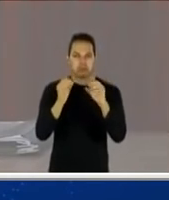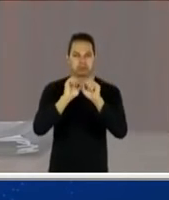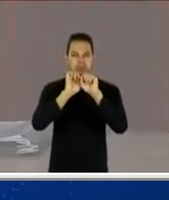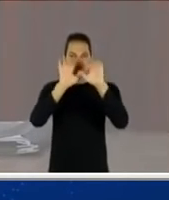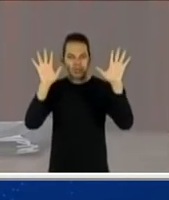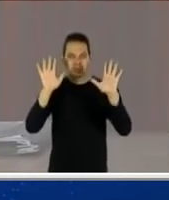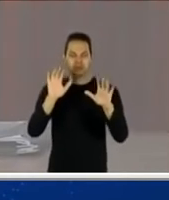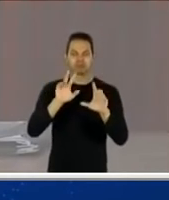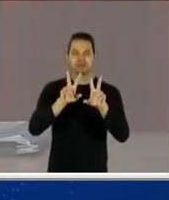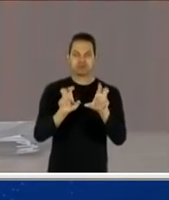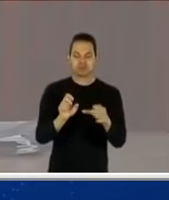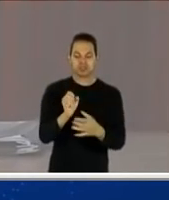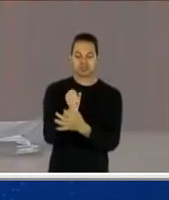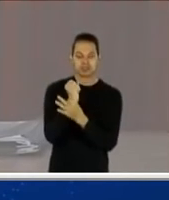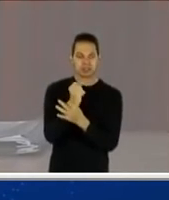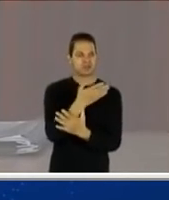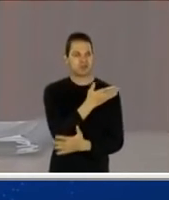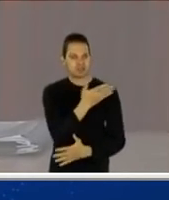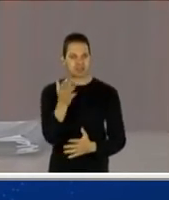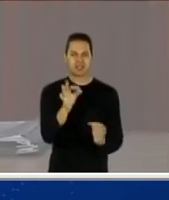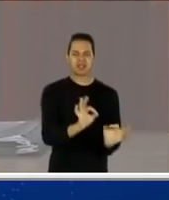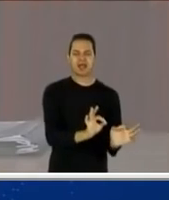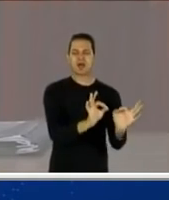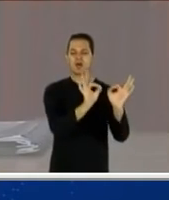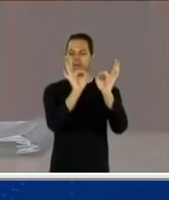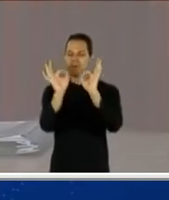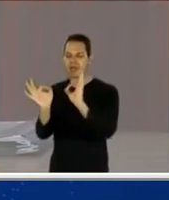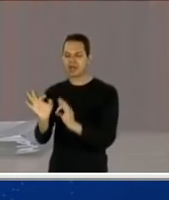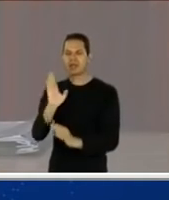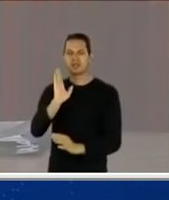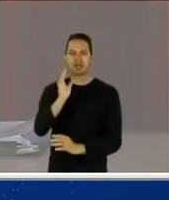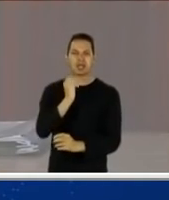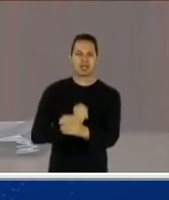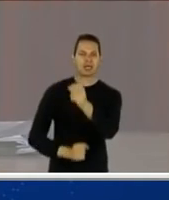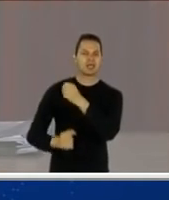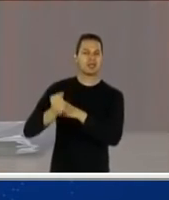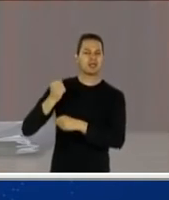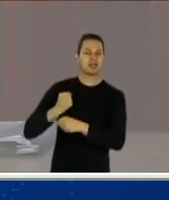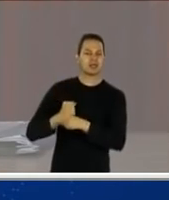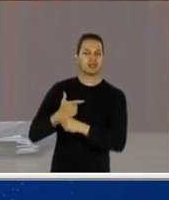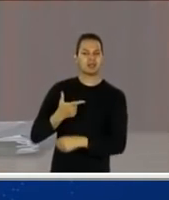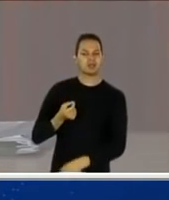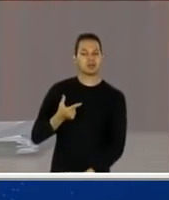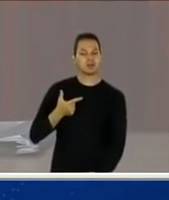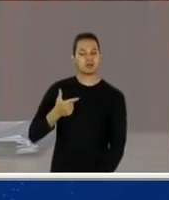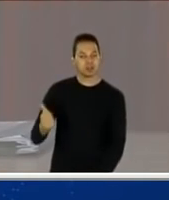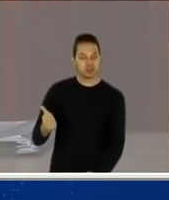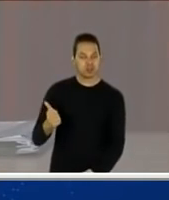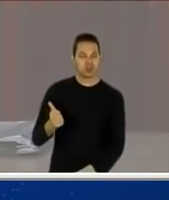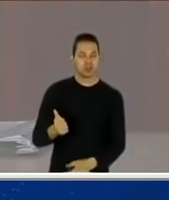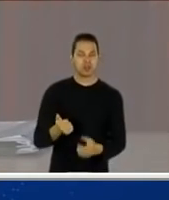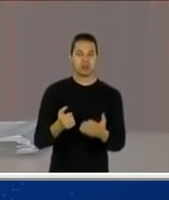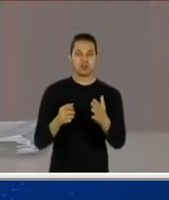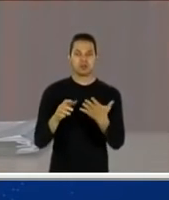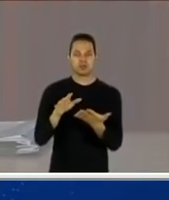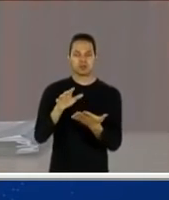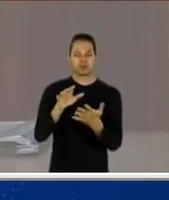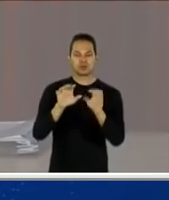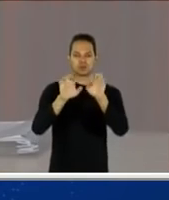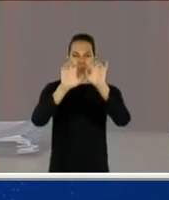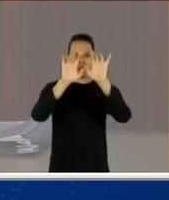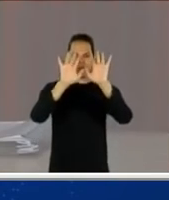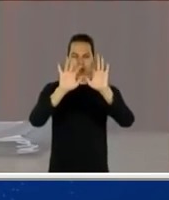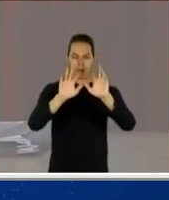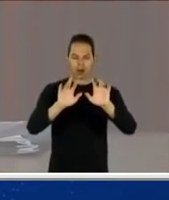pois bem isso foi apresentado o tribunal é não respondeu Demorou a responder